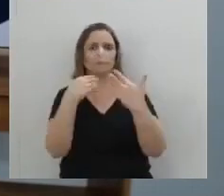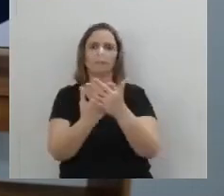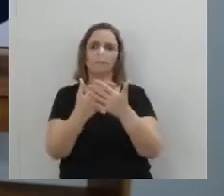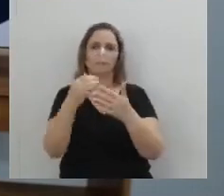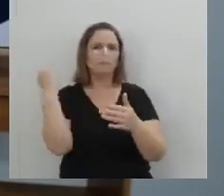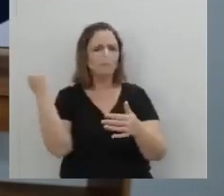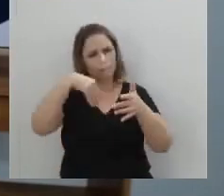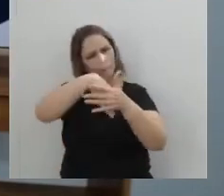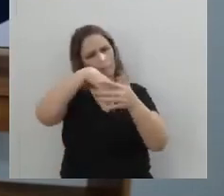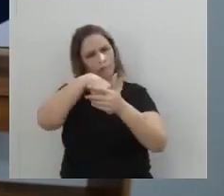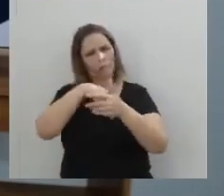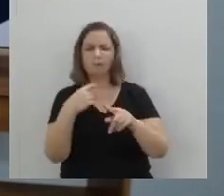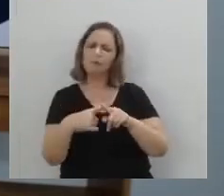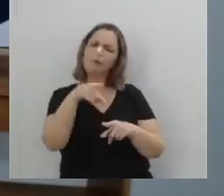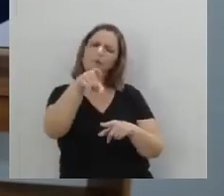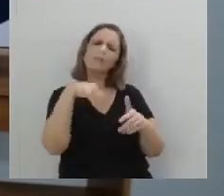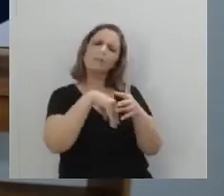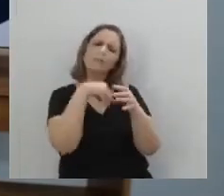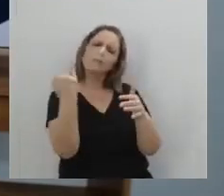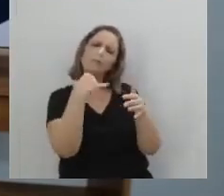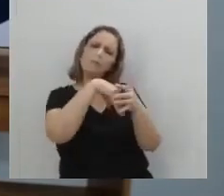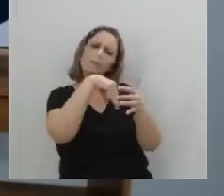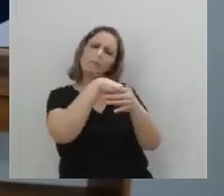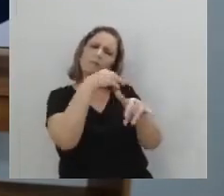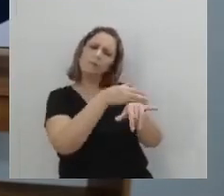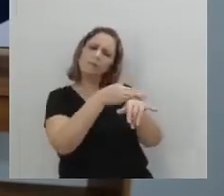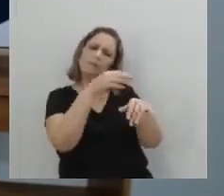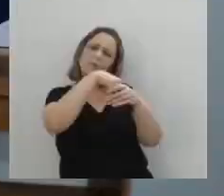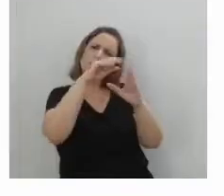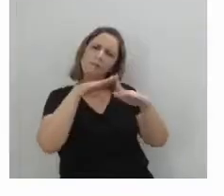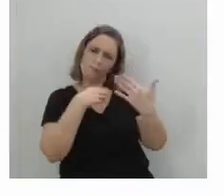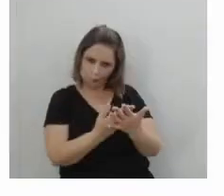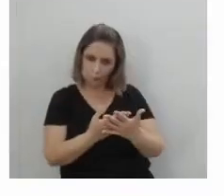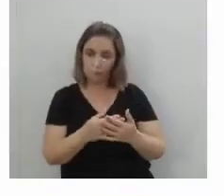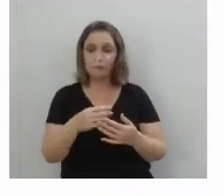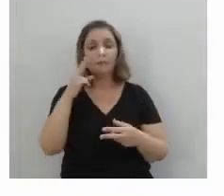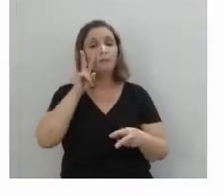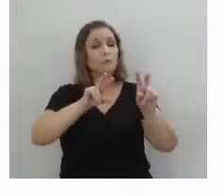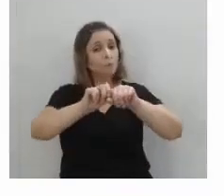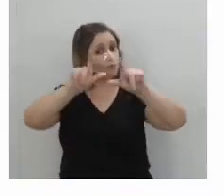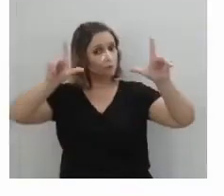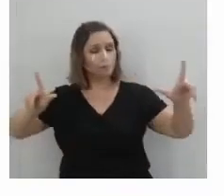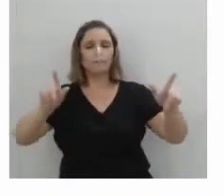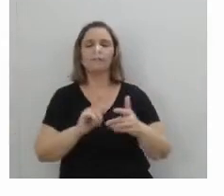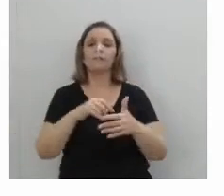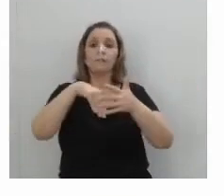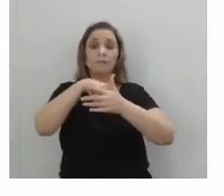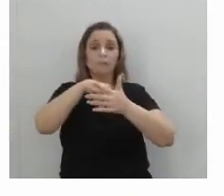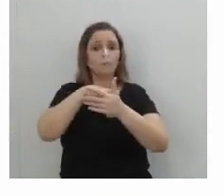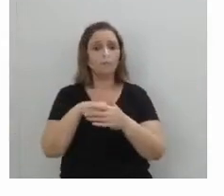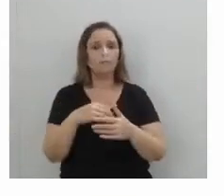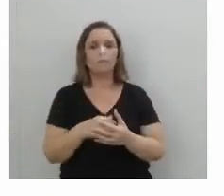Por que é importante você na escola praticar o futebol? Acompanha comigo aí o nosso slide. O futebol, além